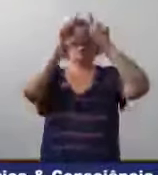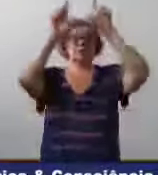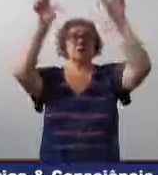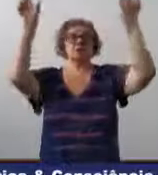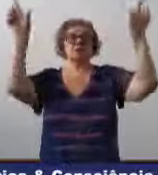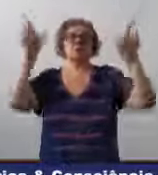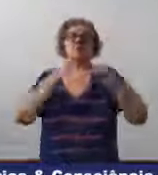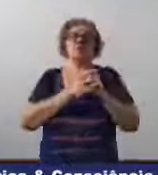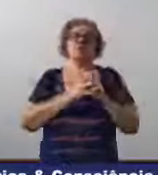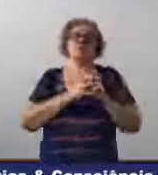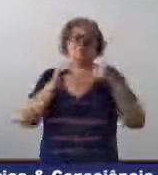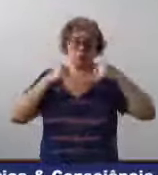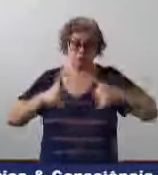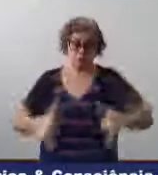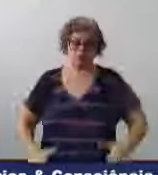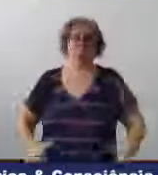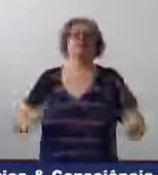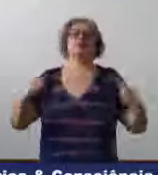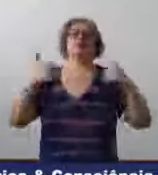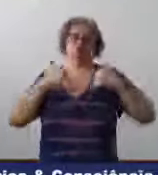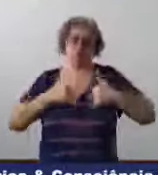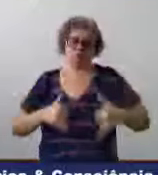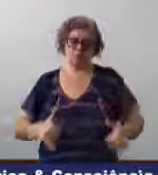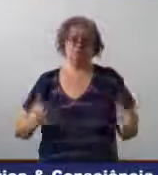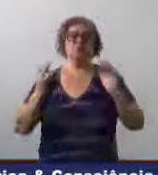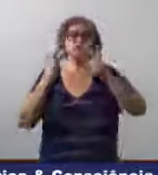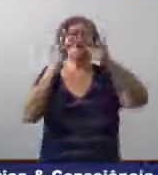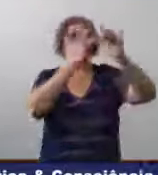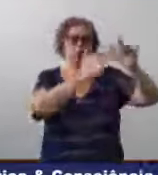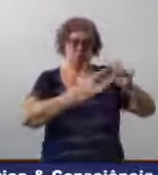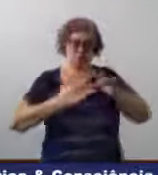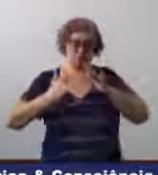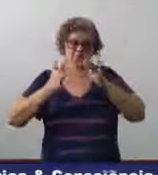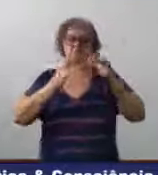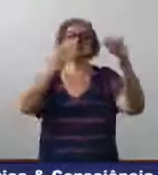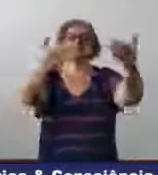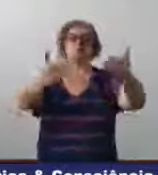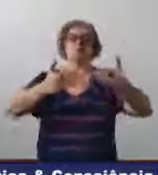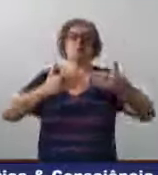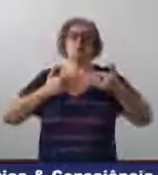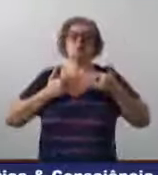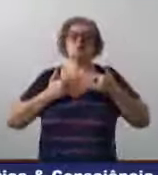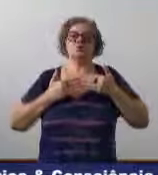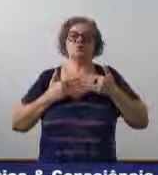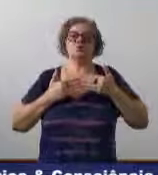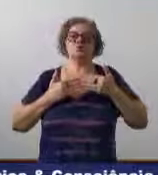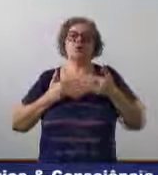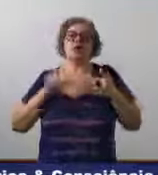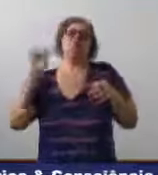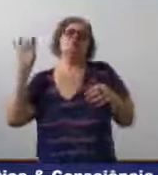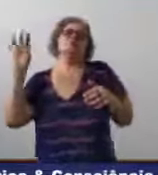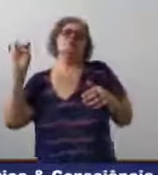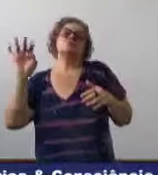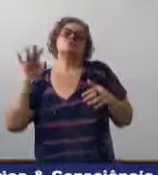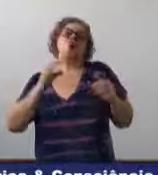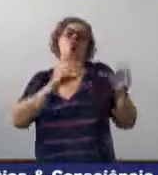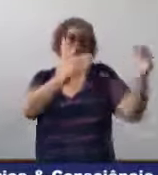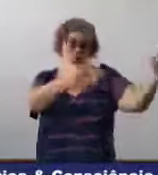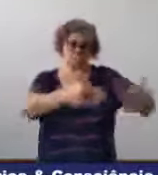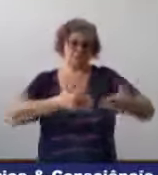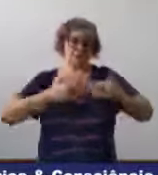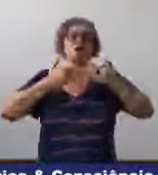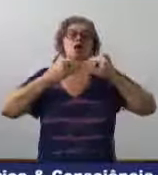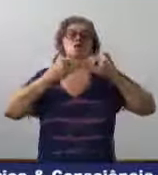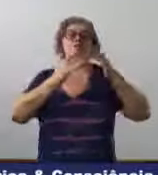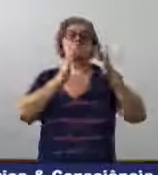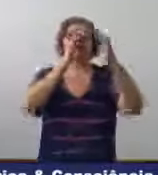que, vibrando nesta frequência, nós possamos recebê-la. Porque só recebemos uma determinada